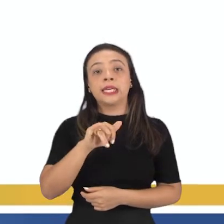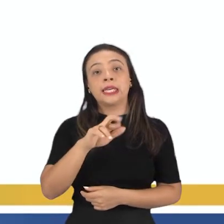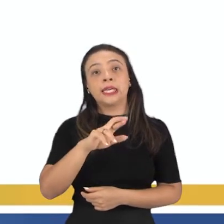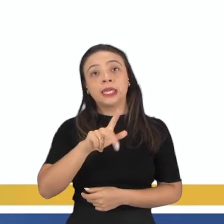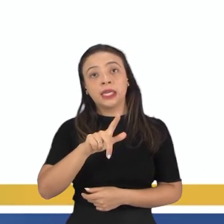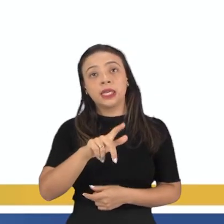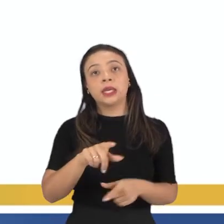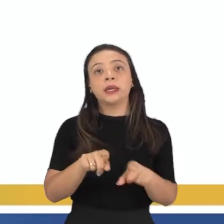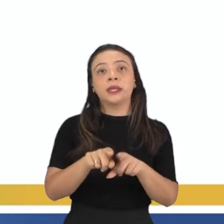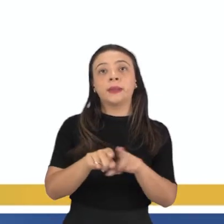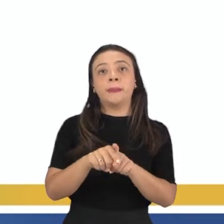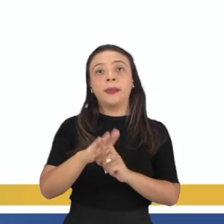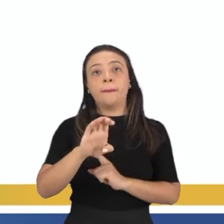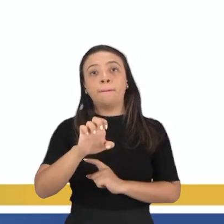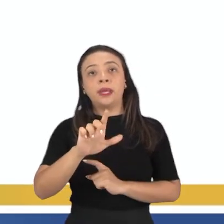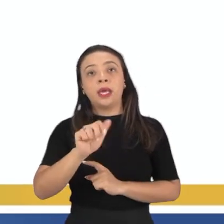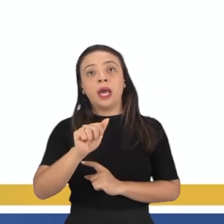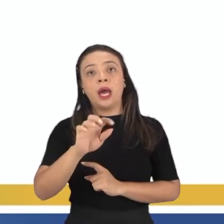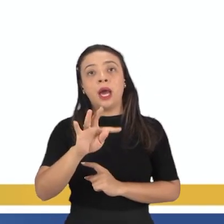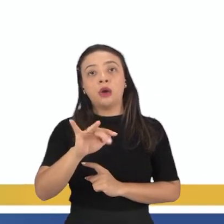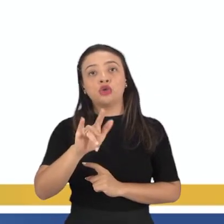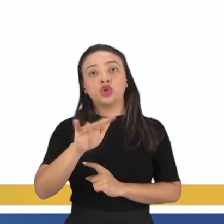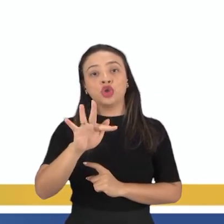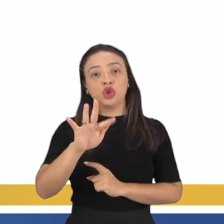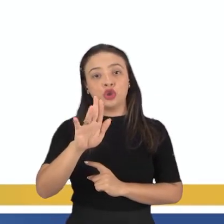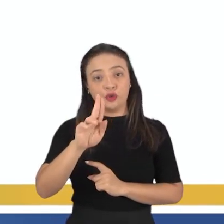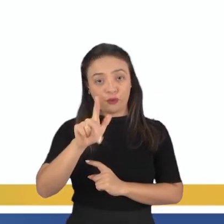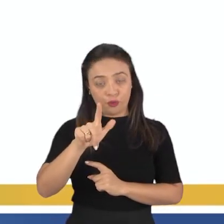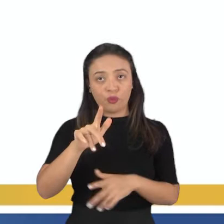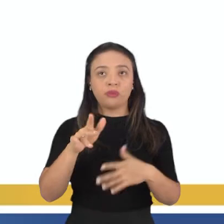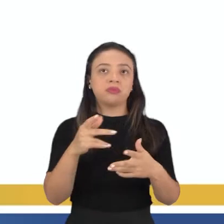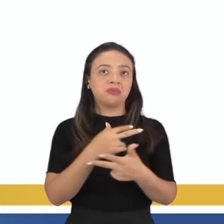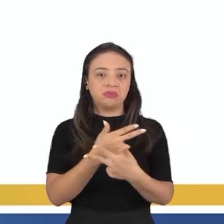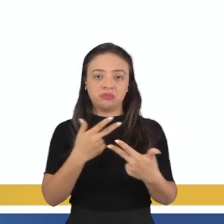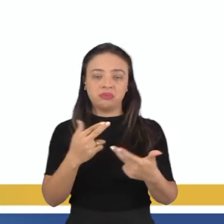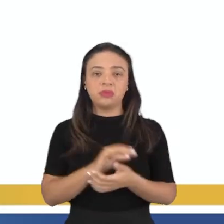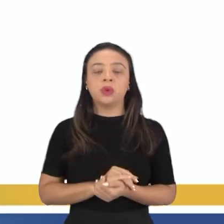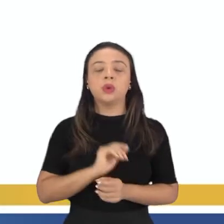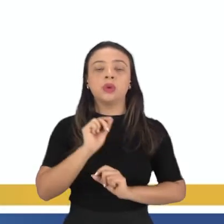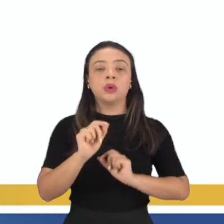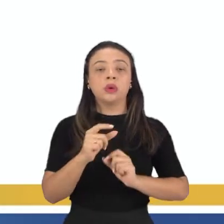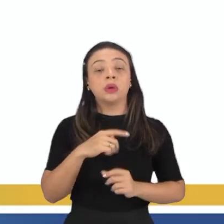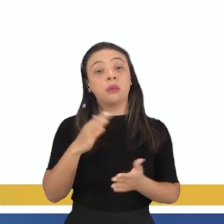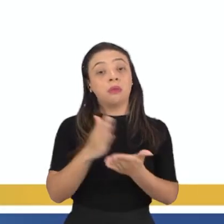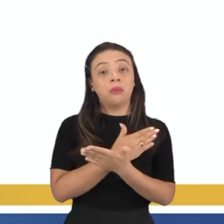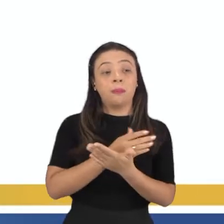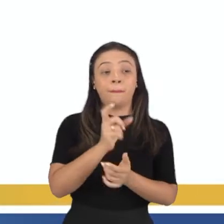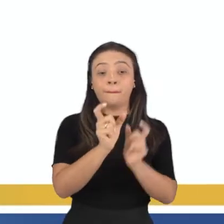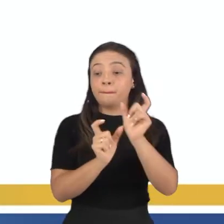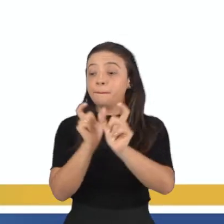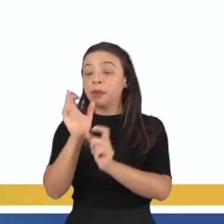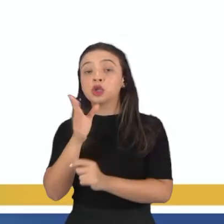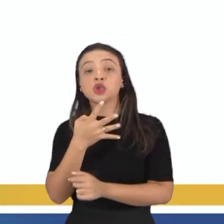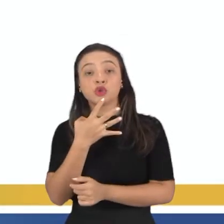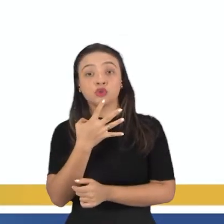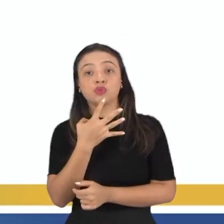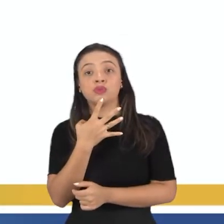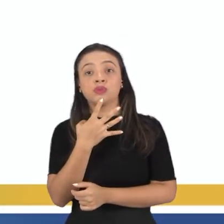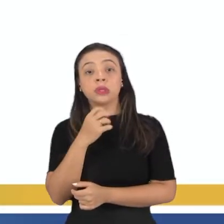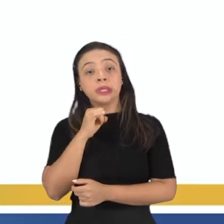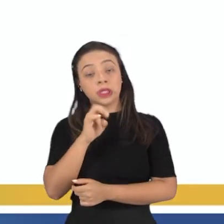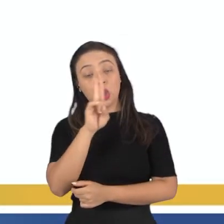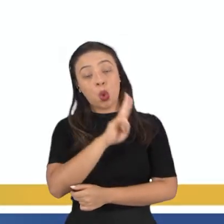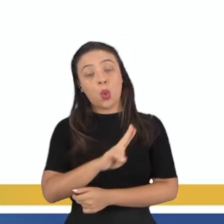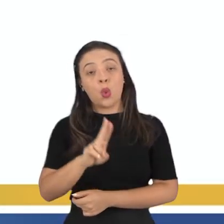beautiful sweet kiss time cast são algumas palavras que nós já conhecemos Então quando a gente usa